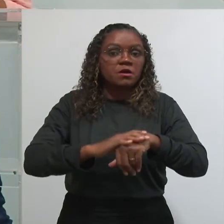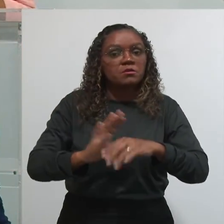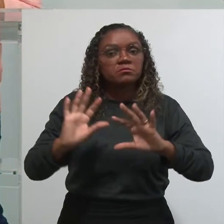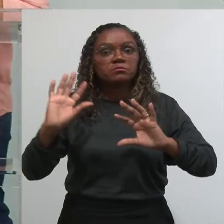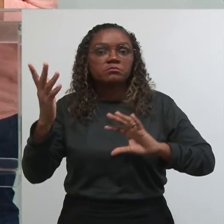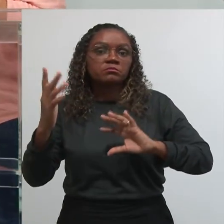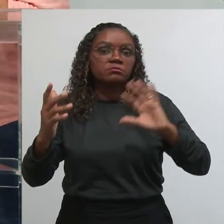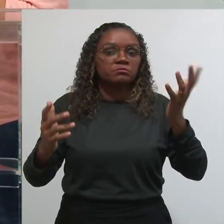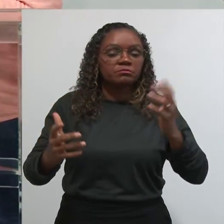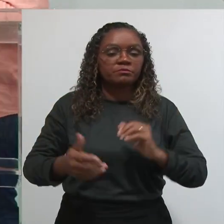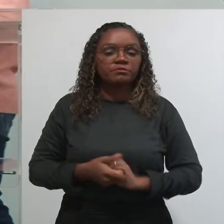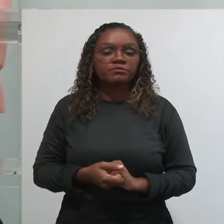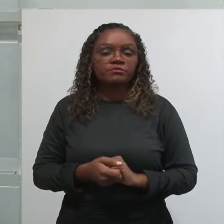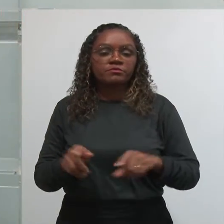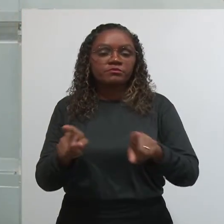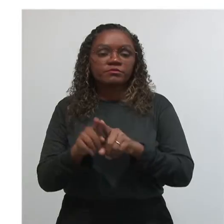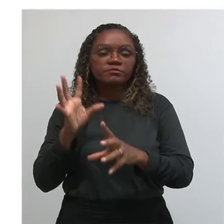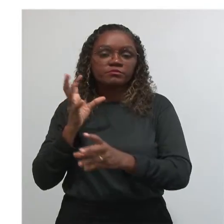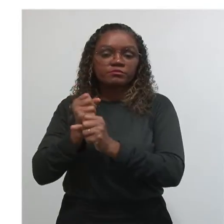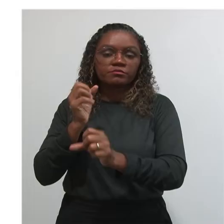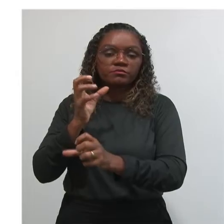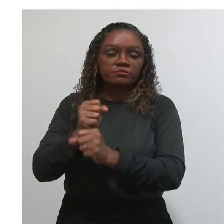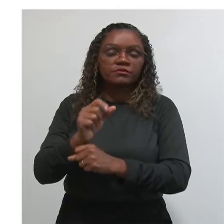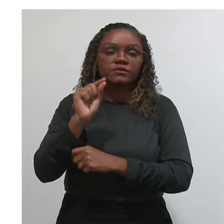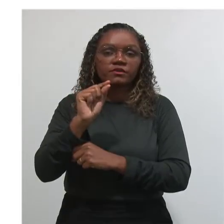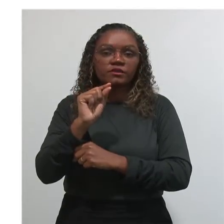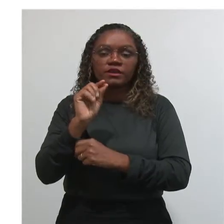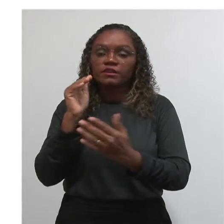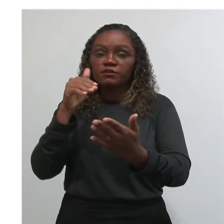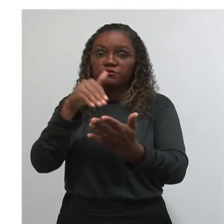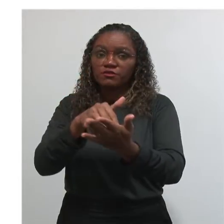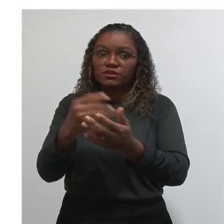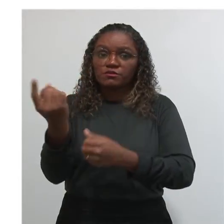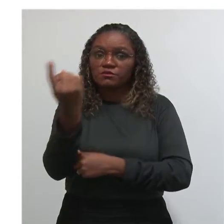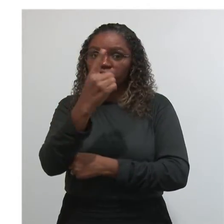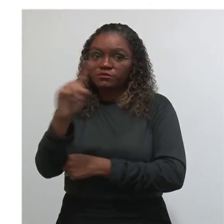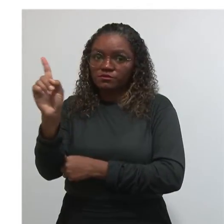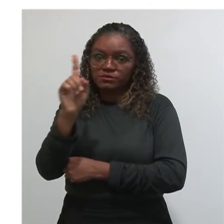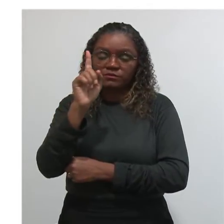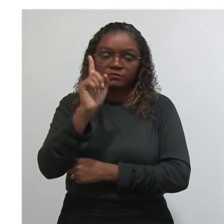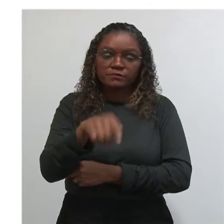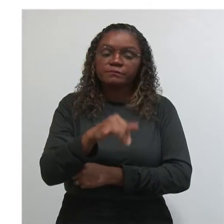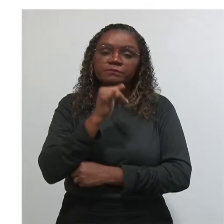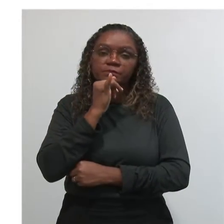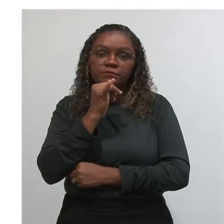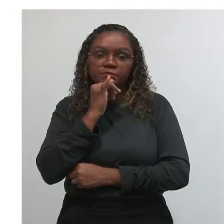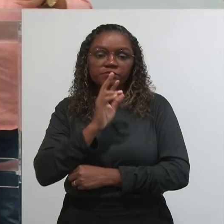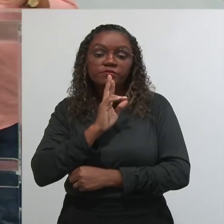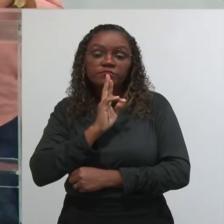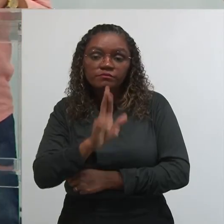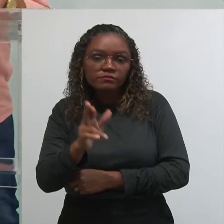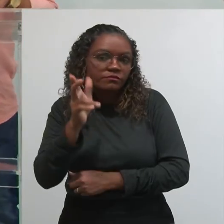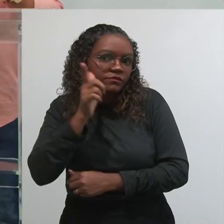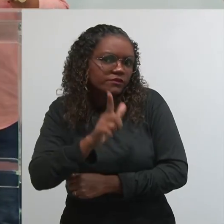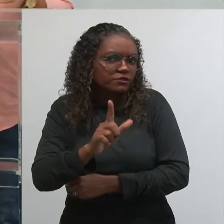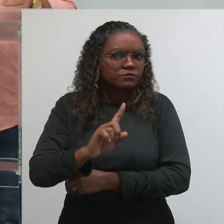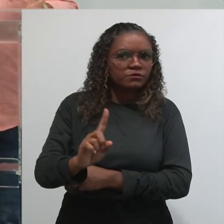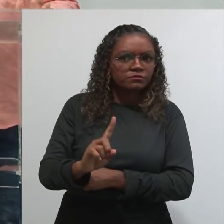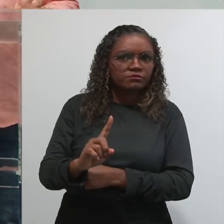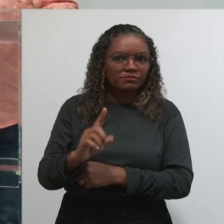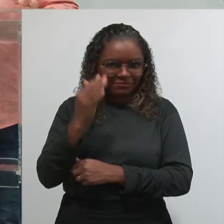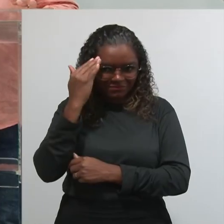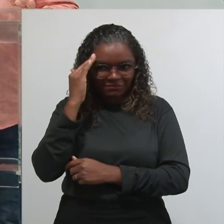da política. E a somativa ela vem no final, né, justamente para poder verificar se os resultados eles foram alcançados ou não.